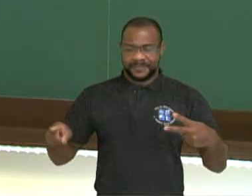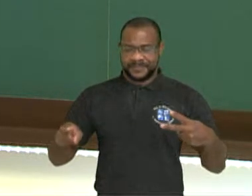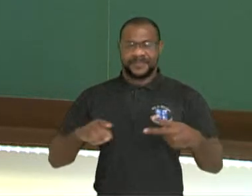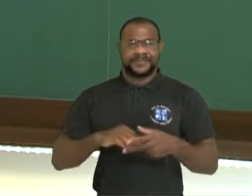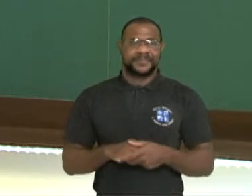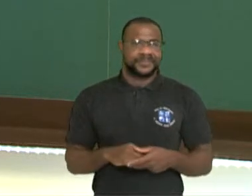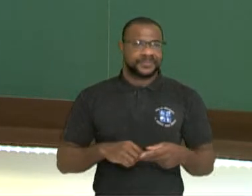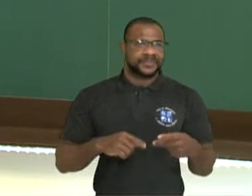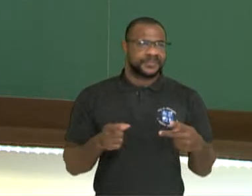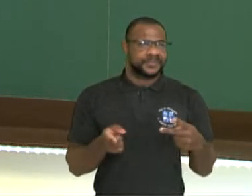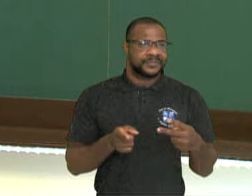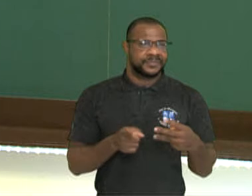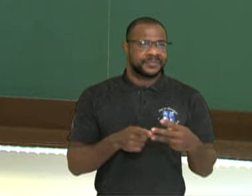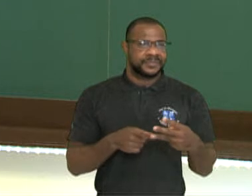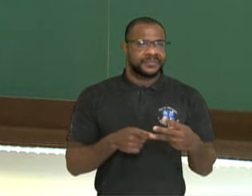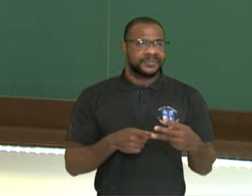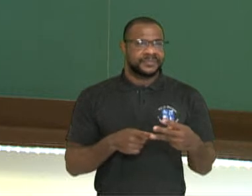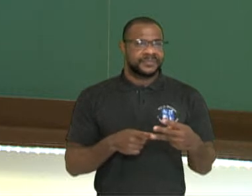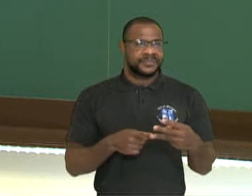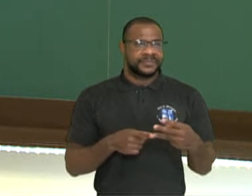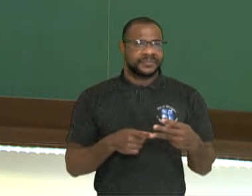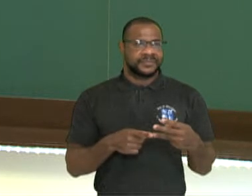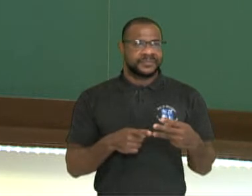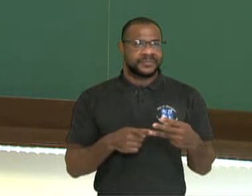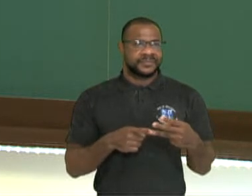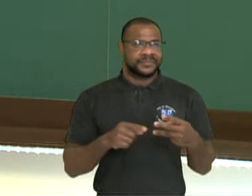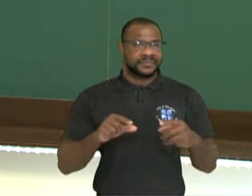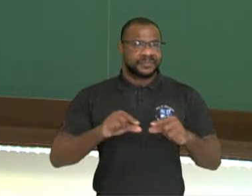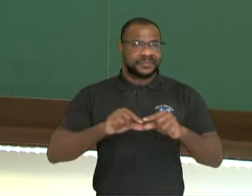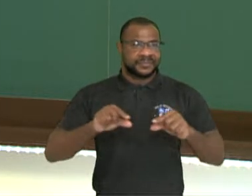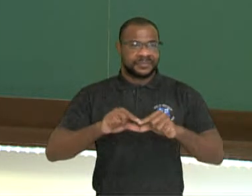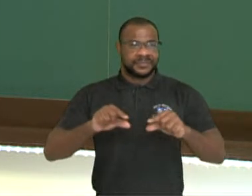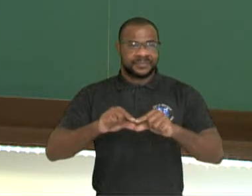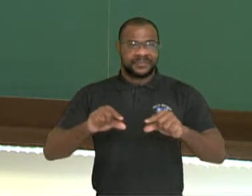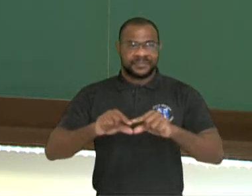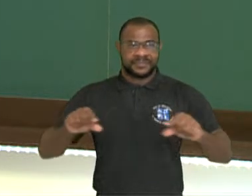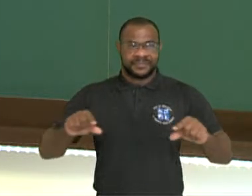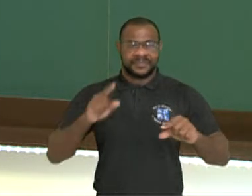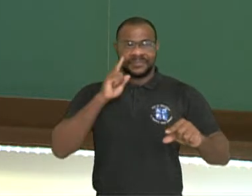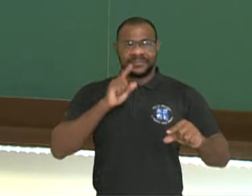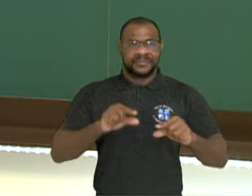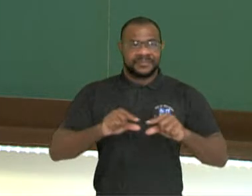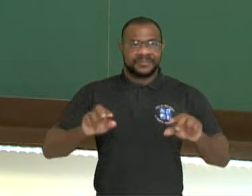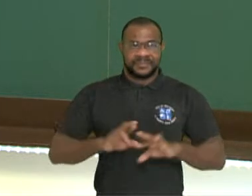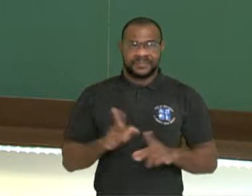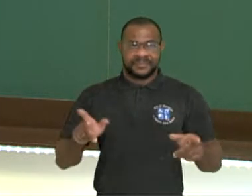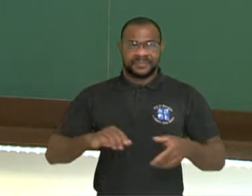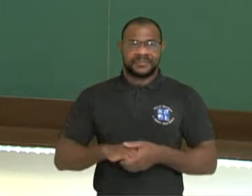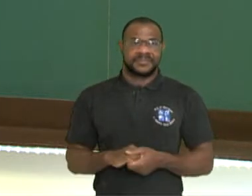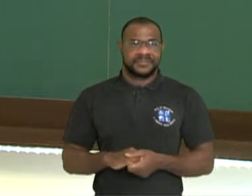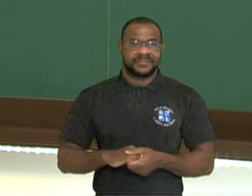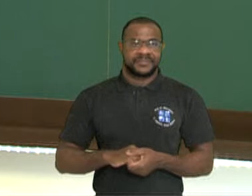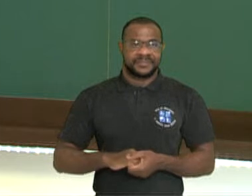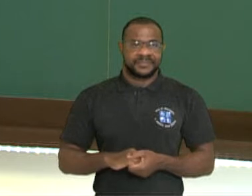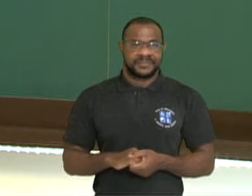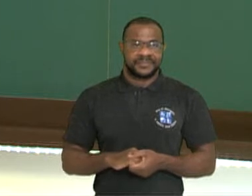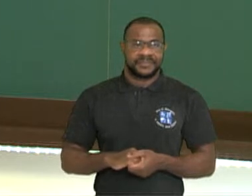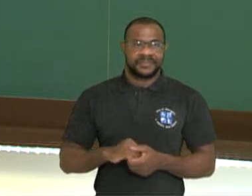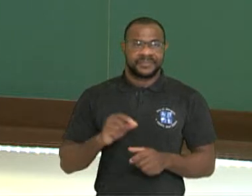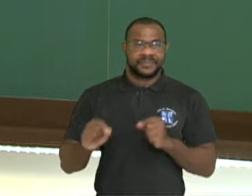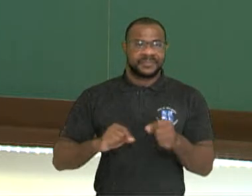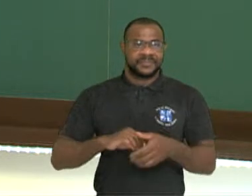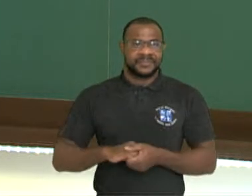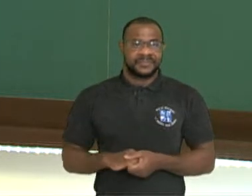juntos a la fiesta. Ya en la frase, agora a gente vai ver uma situação aqui diferente. Paco condimentou